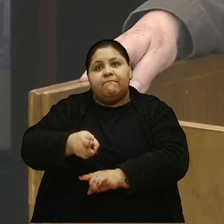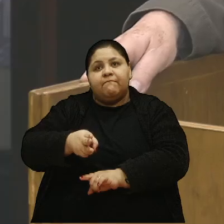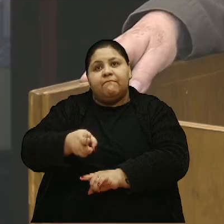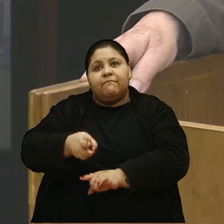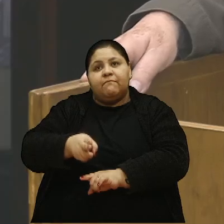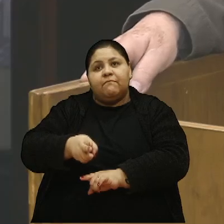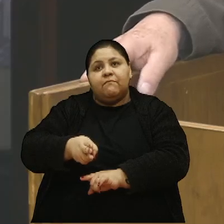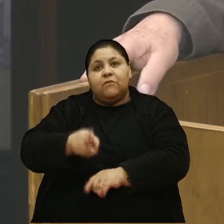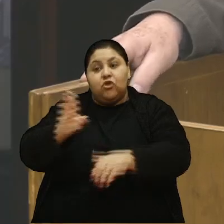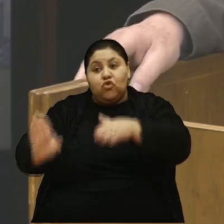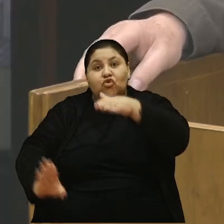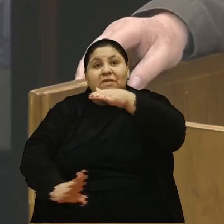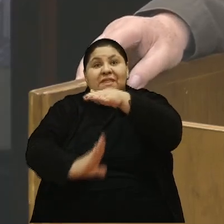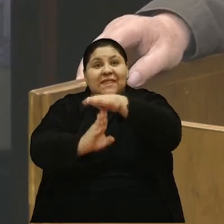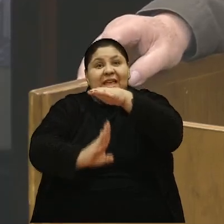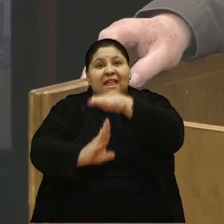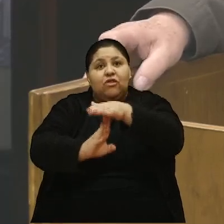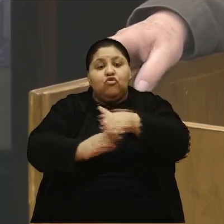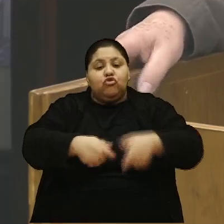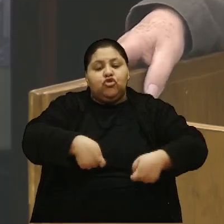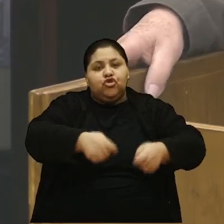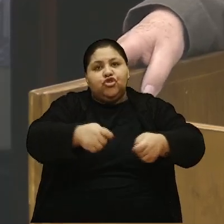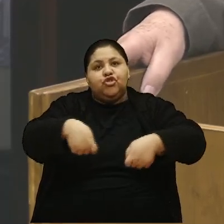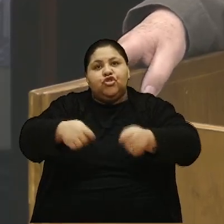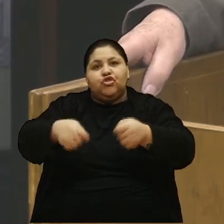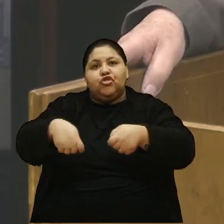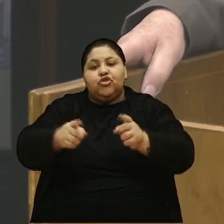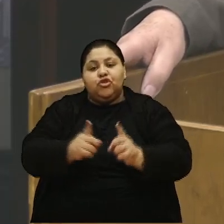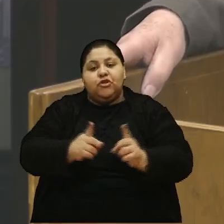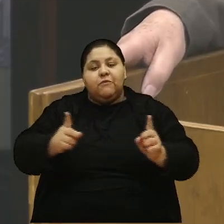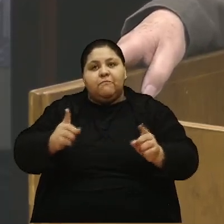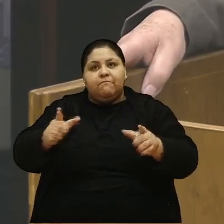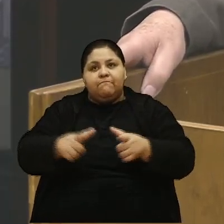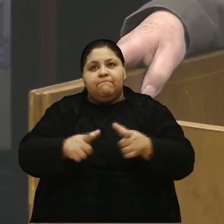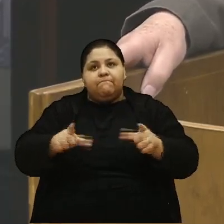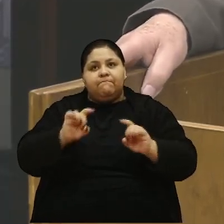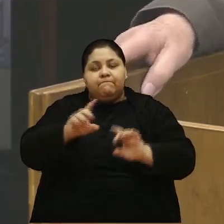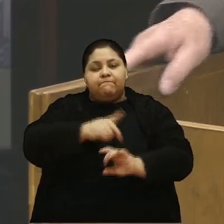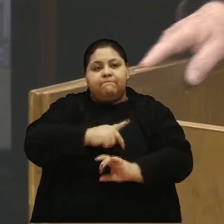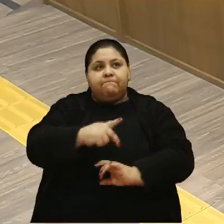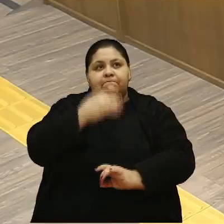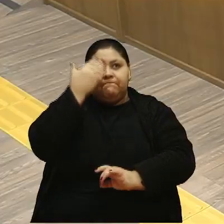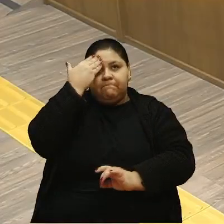teto, né, de gastos, né, da ampliação do teto de gastos. Era isso, senhor presidente. Muito obrigado.